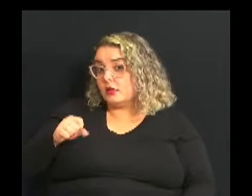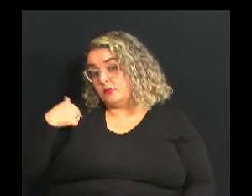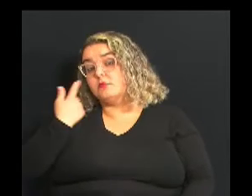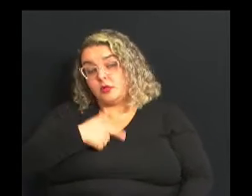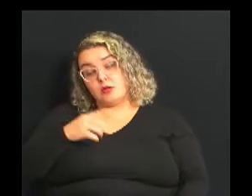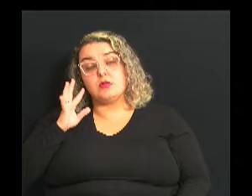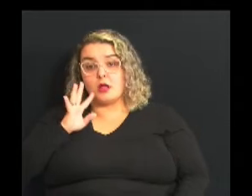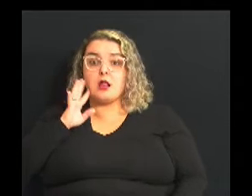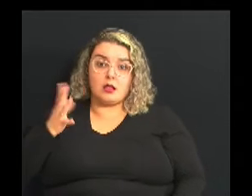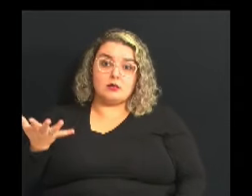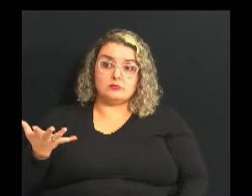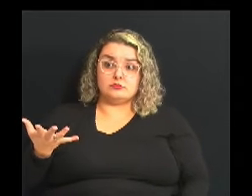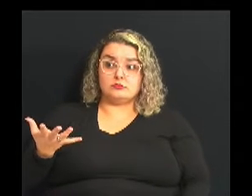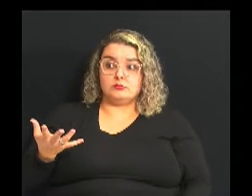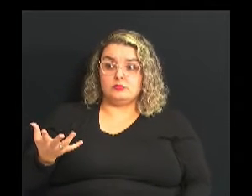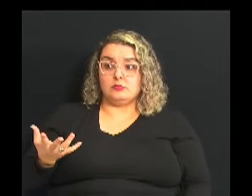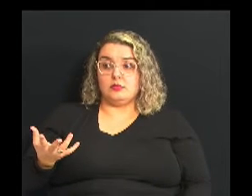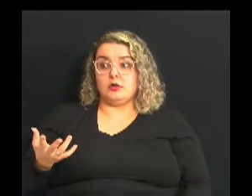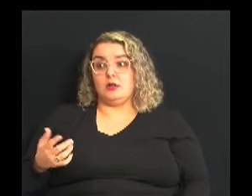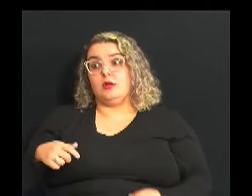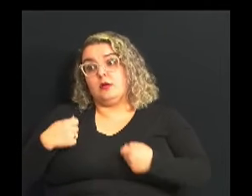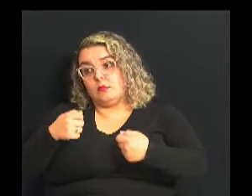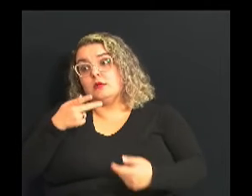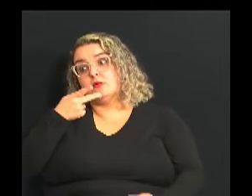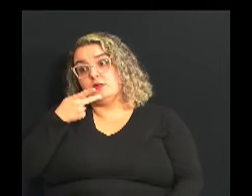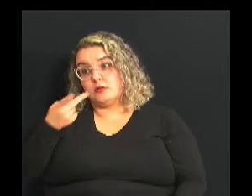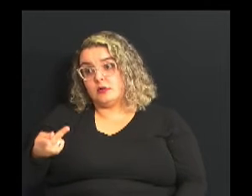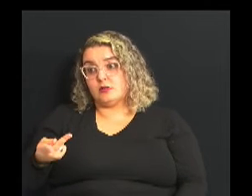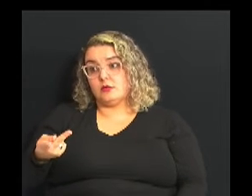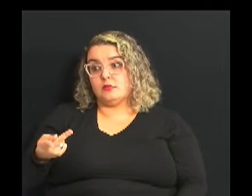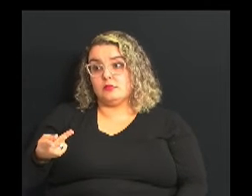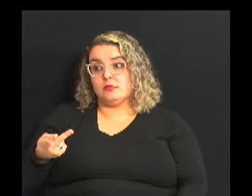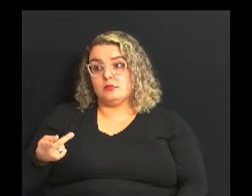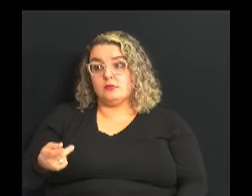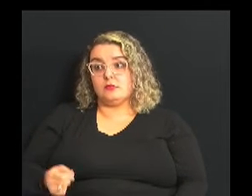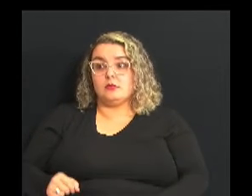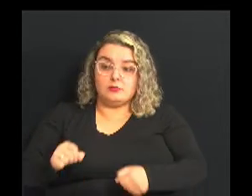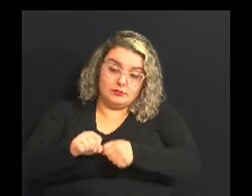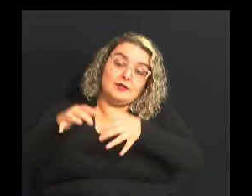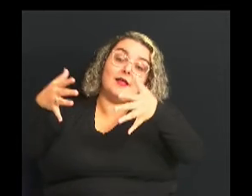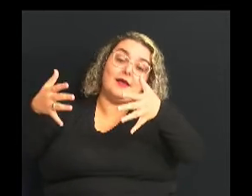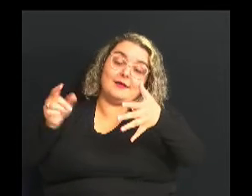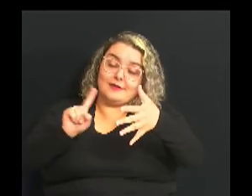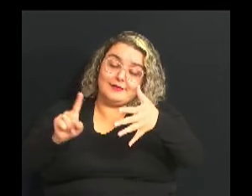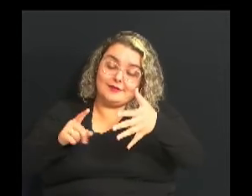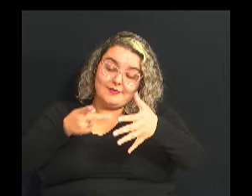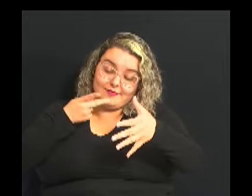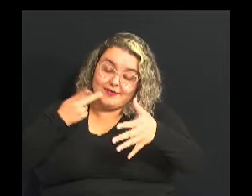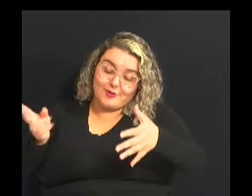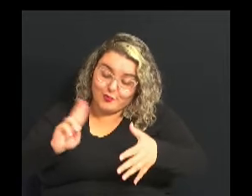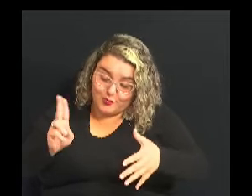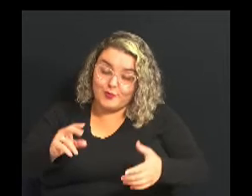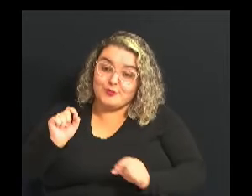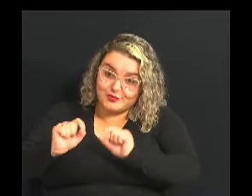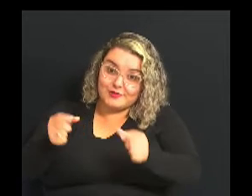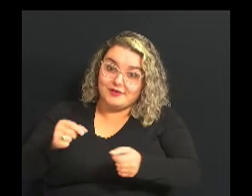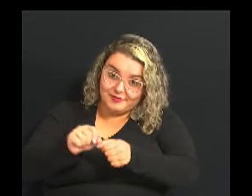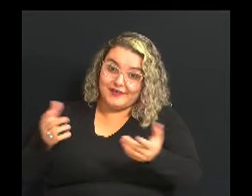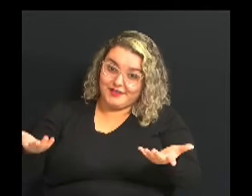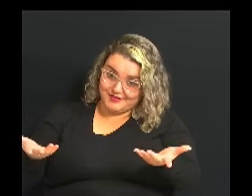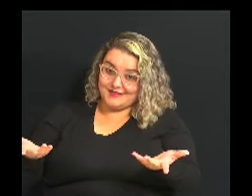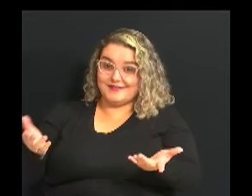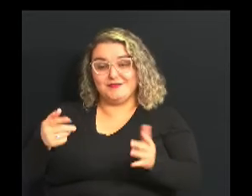E eu não posso aqui, eu vou ter que citar milagre sem citar santo, né? Com a sua permissão, vereador. Mas assim, o